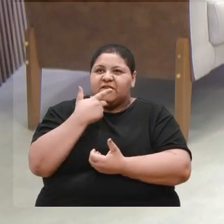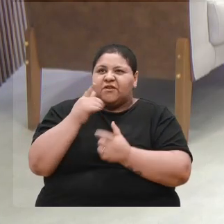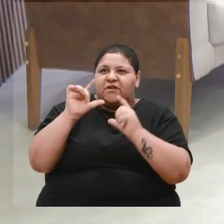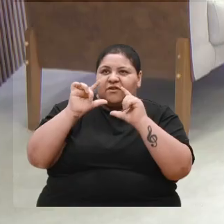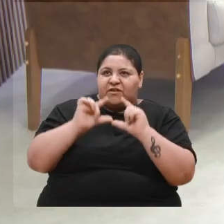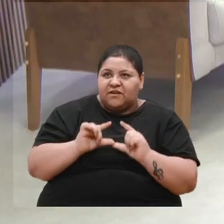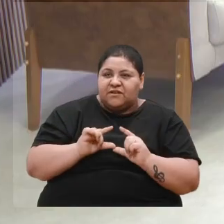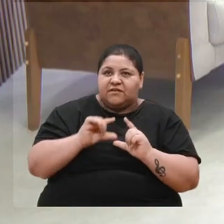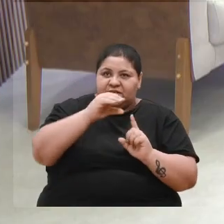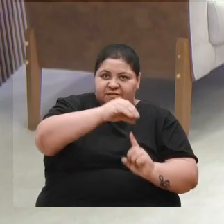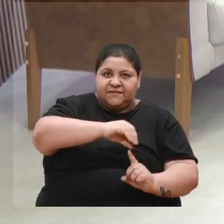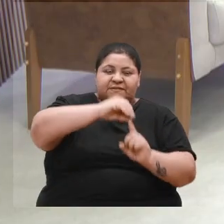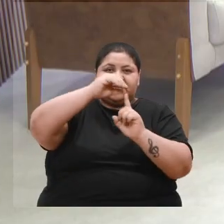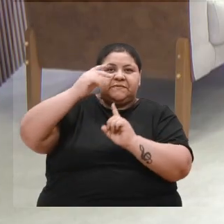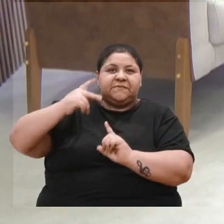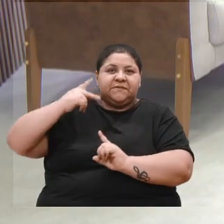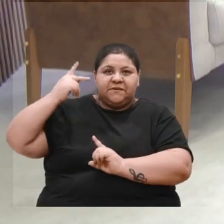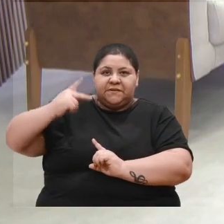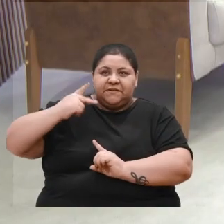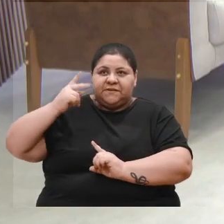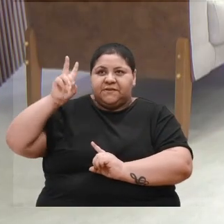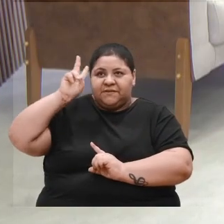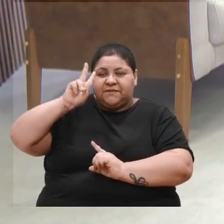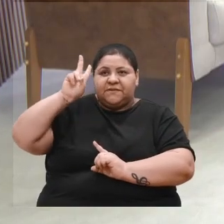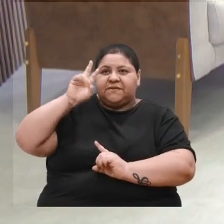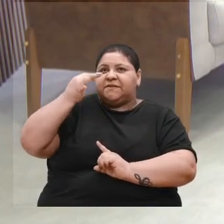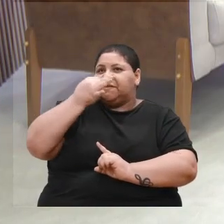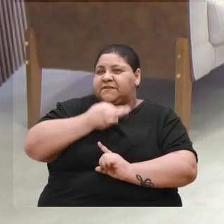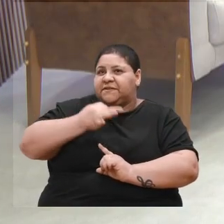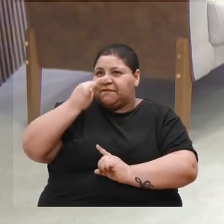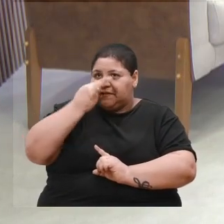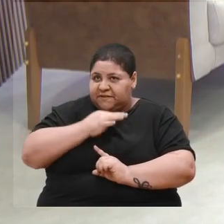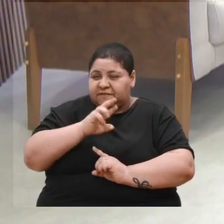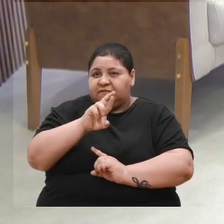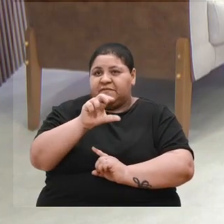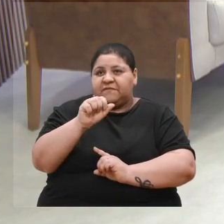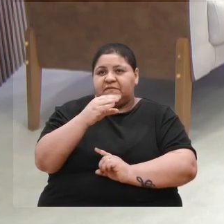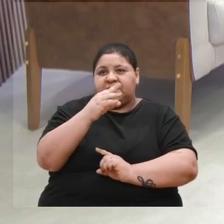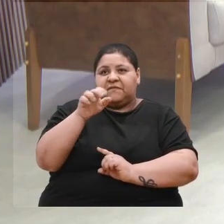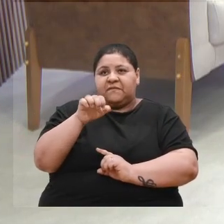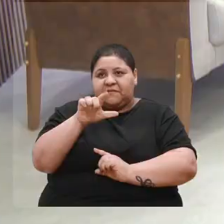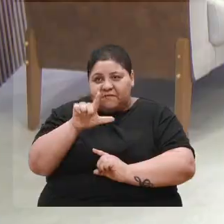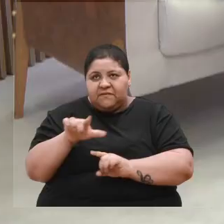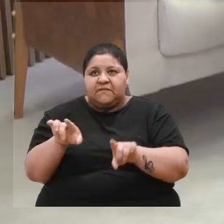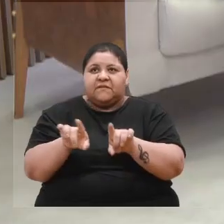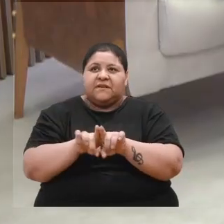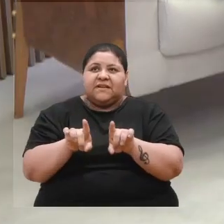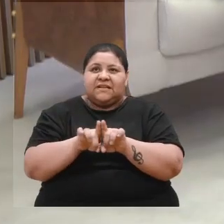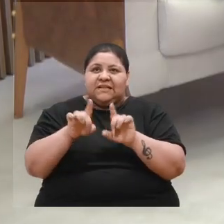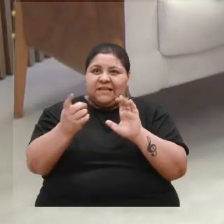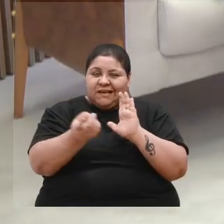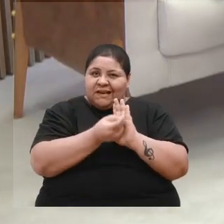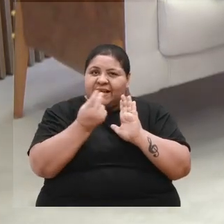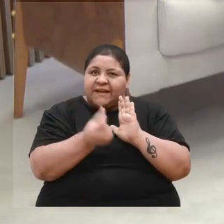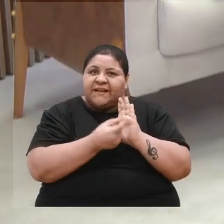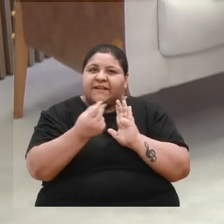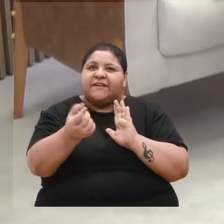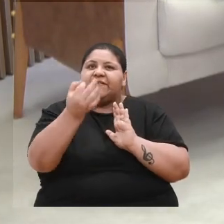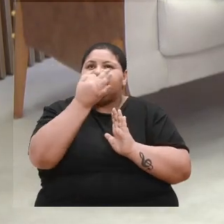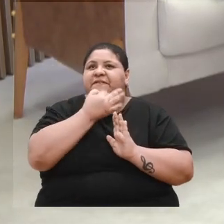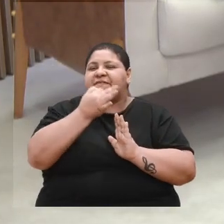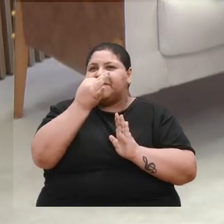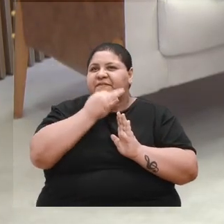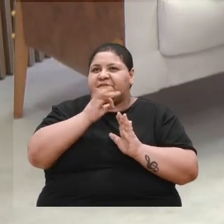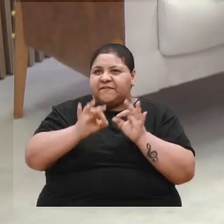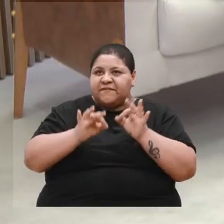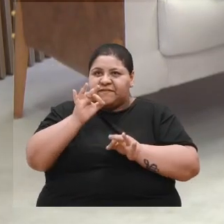falar um pouco sobre essa pioneira política na história de Caxias do Sul, que foi a Raquel Graziotin, né? Que deixa aí um legado de uma Caxias